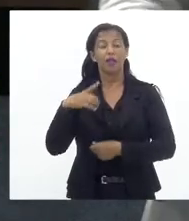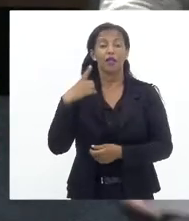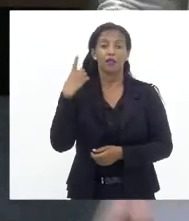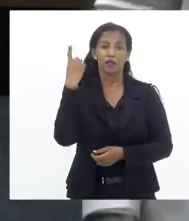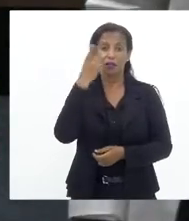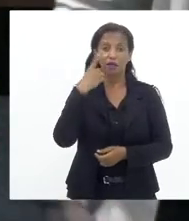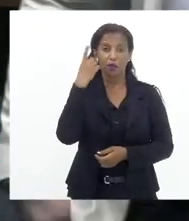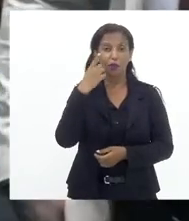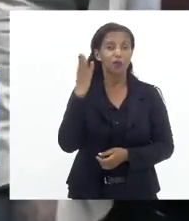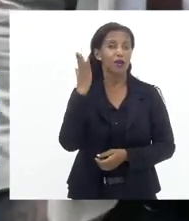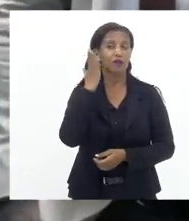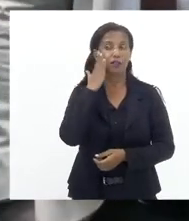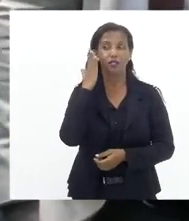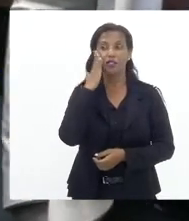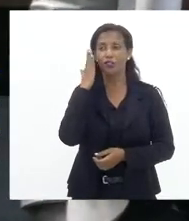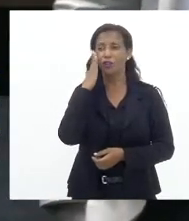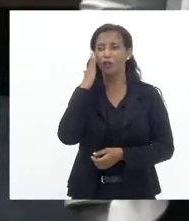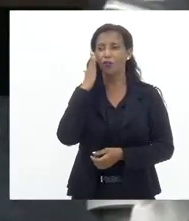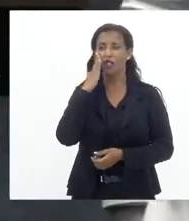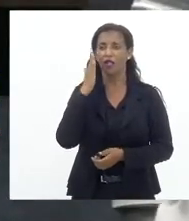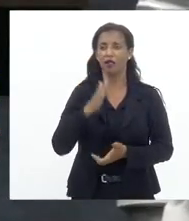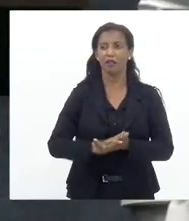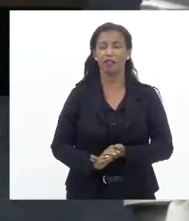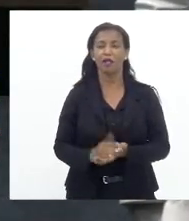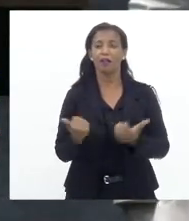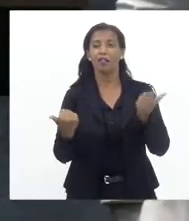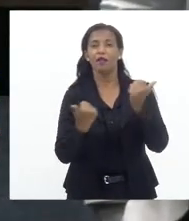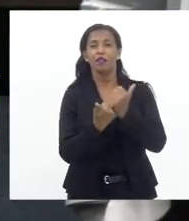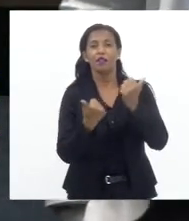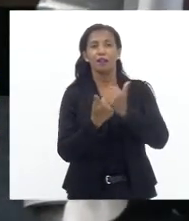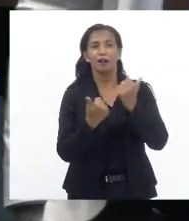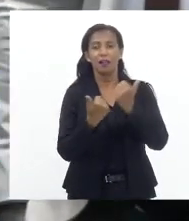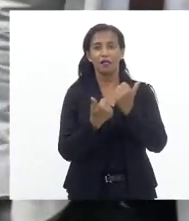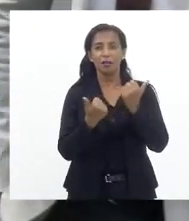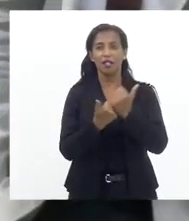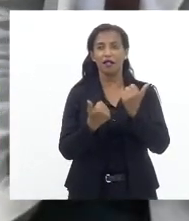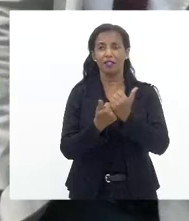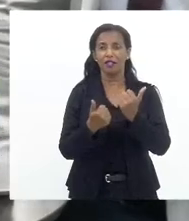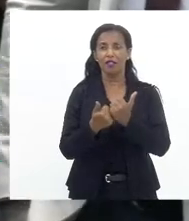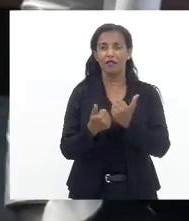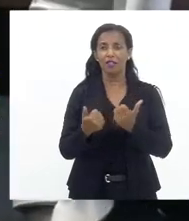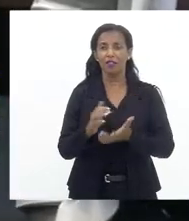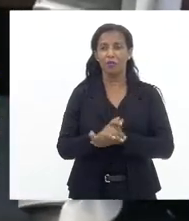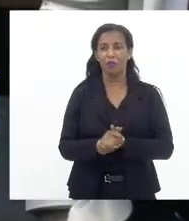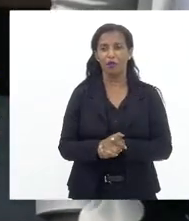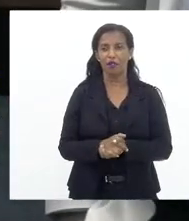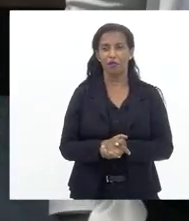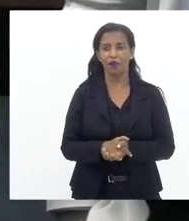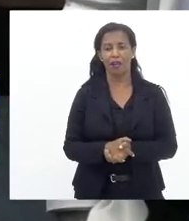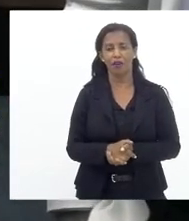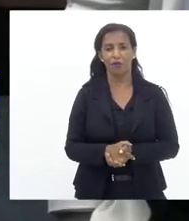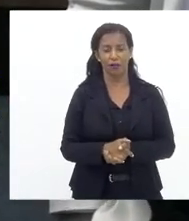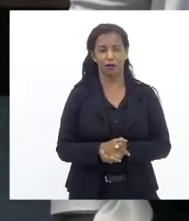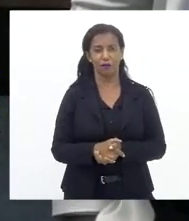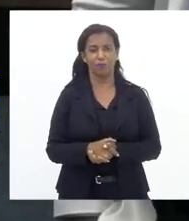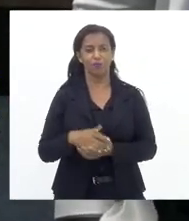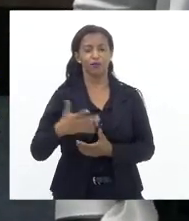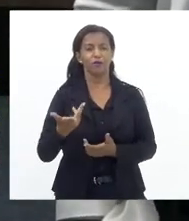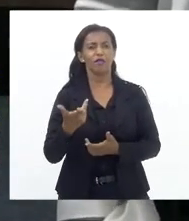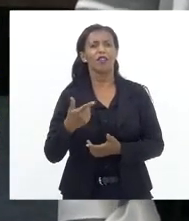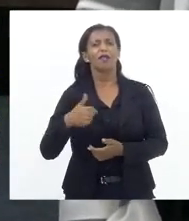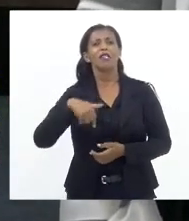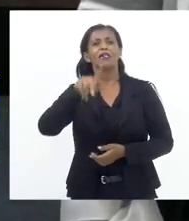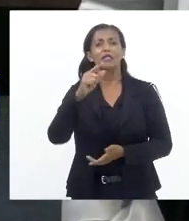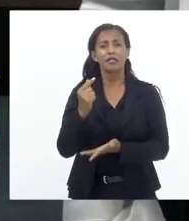desta bancada a bancada aqui sobretudo a deputada que mais apoia que mais gritou aqui me acusando de feminicídio político tá respondendo no conselho de ética